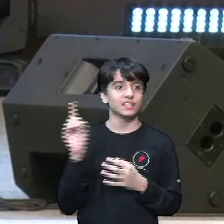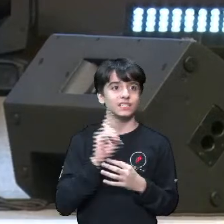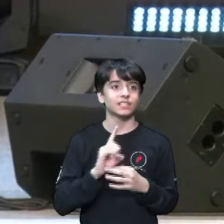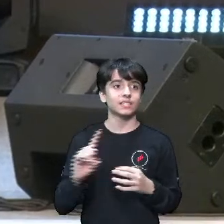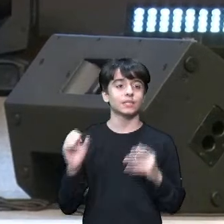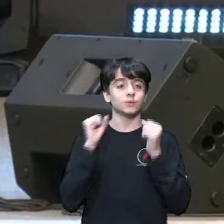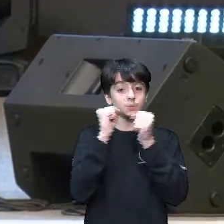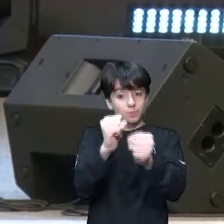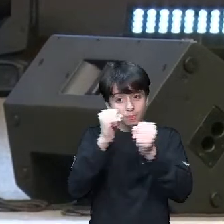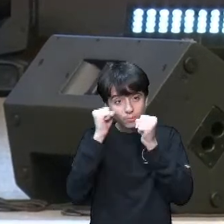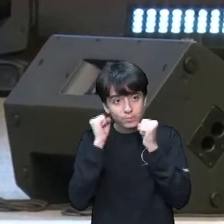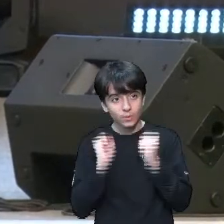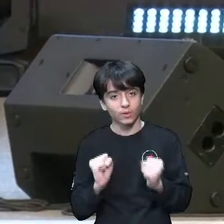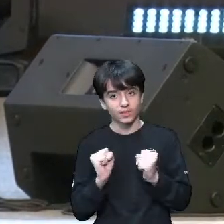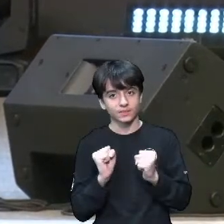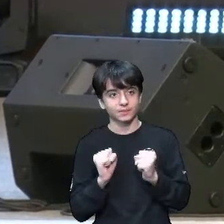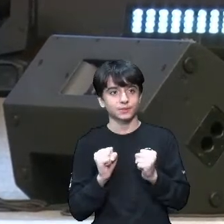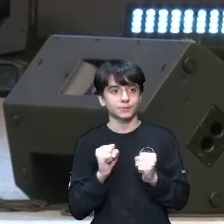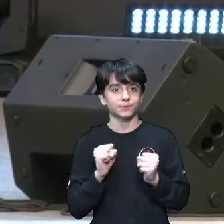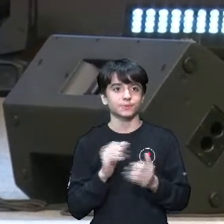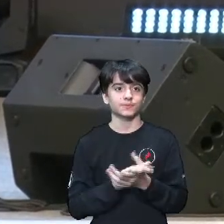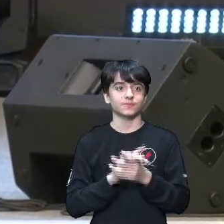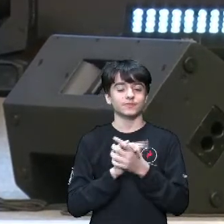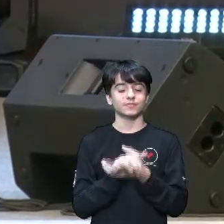poderoso de fazer